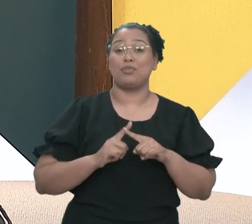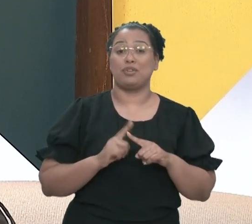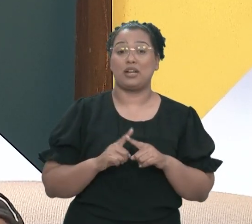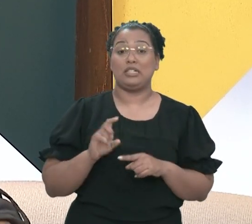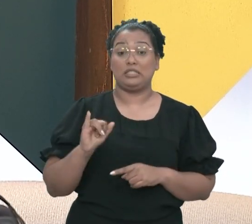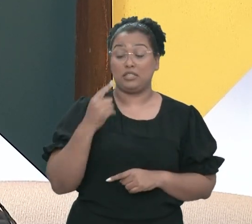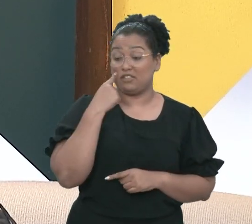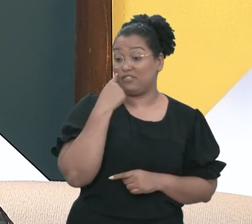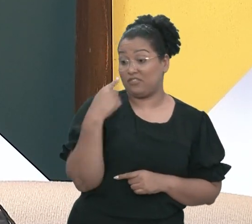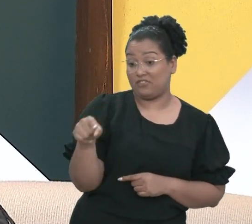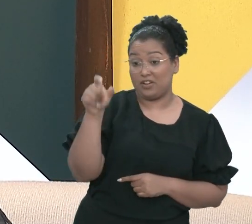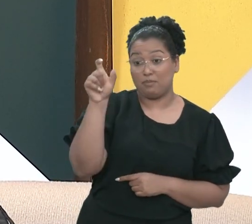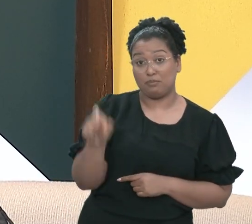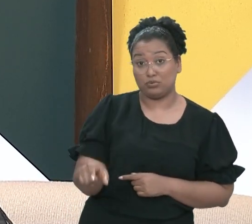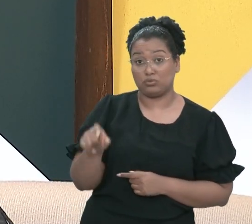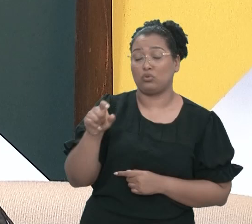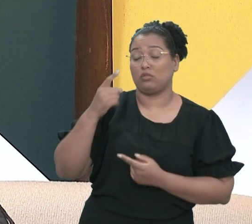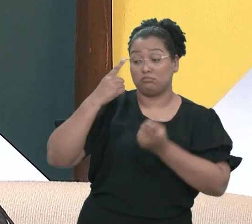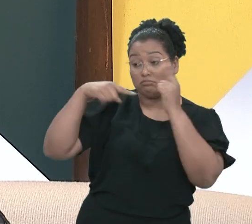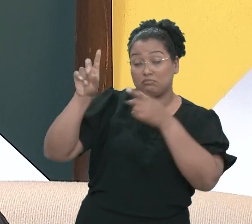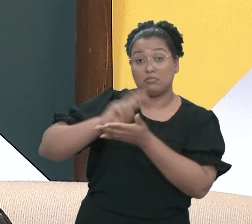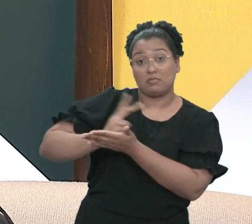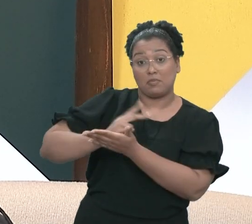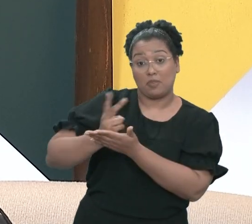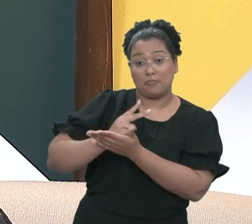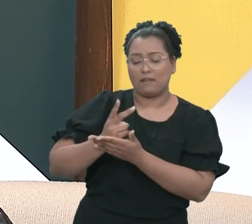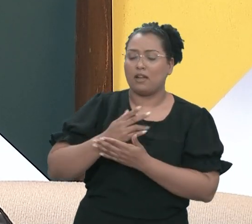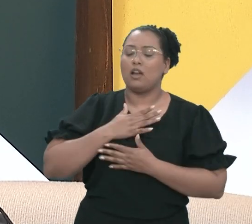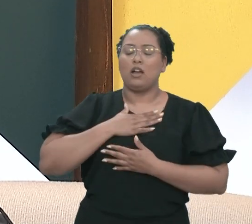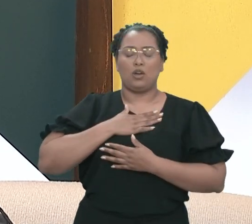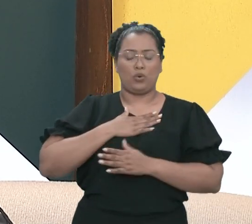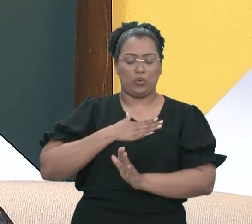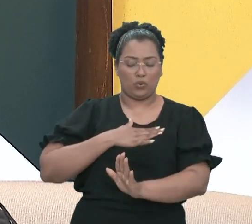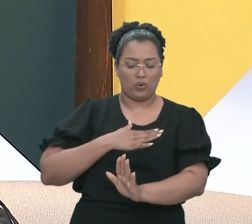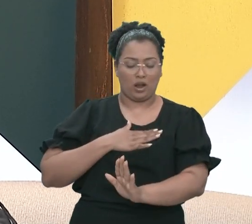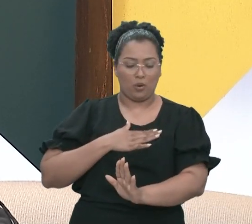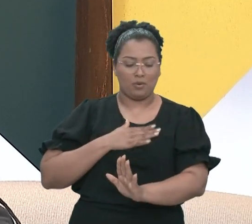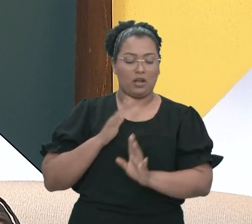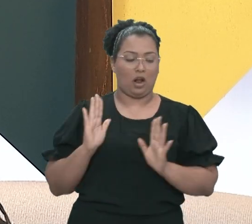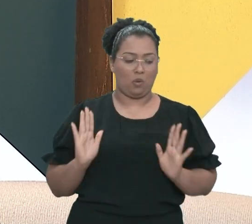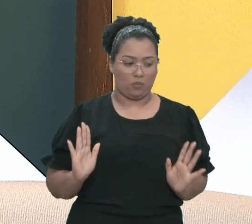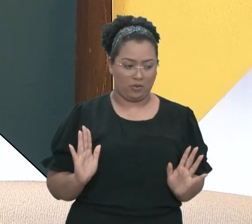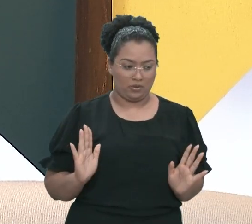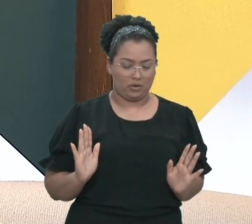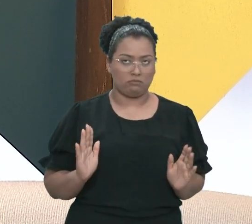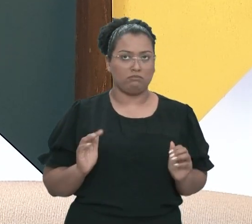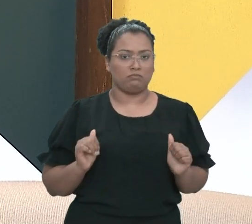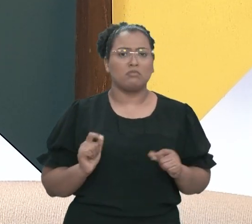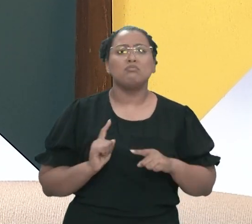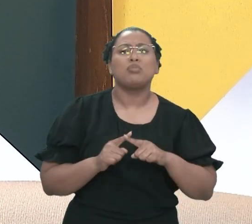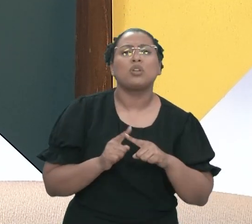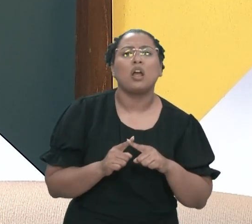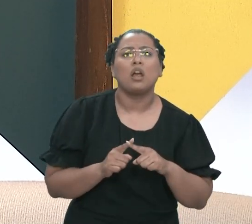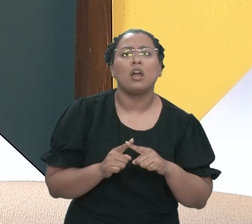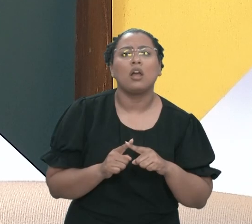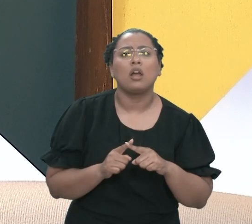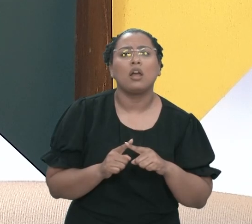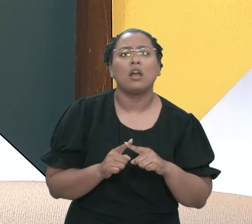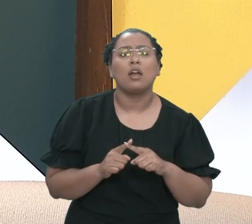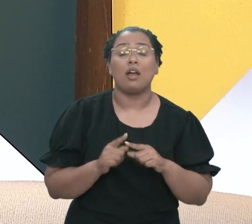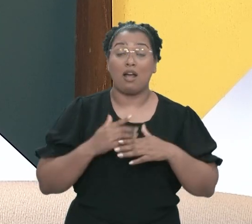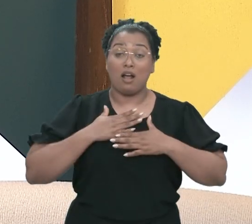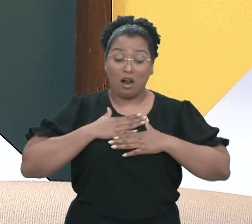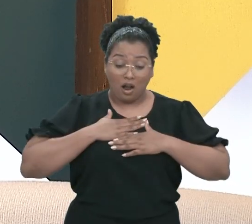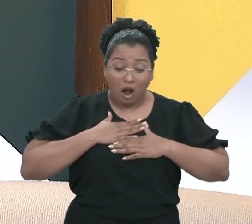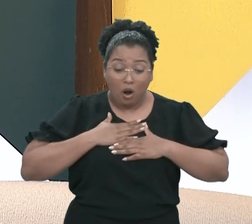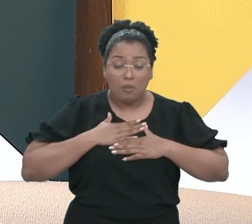ao presenciar uma crise convulsiva é primeiro manter a calma, né? E aí, por que essa calma? Porque você tem que ter